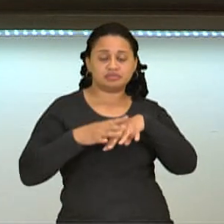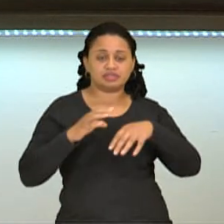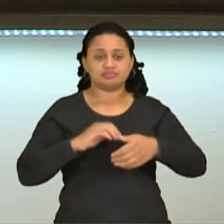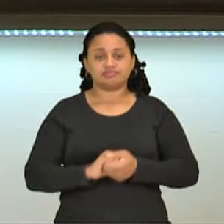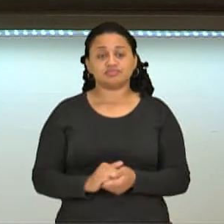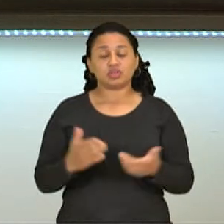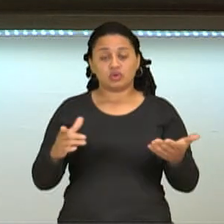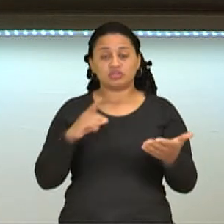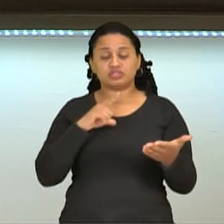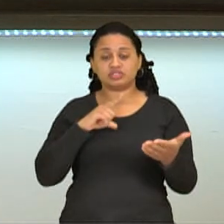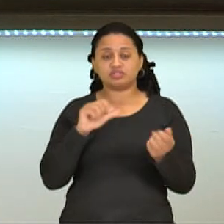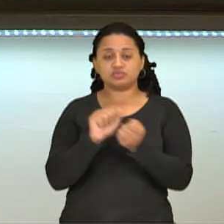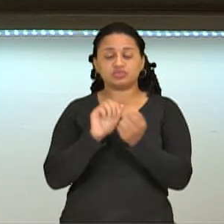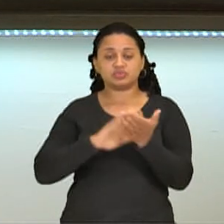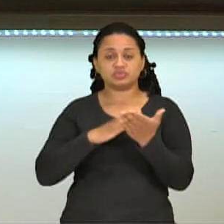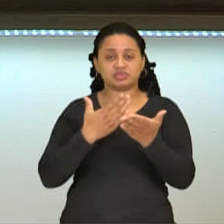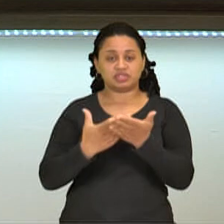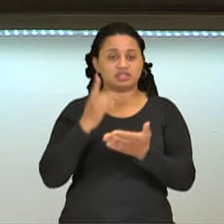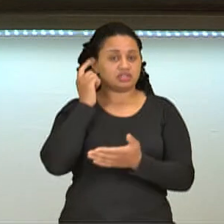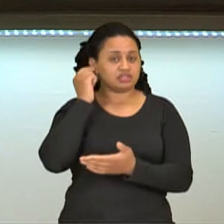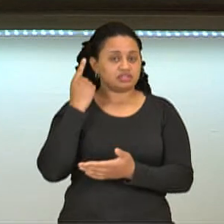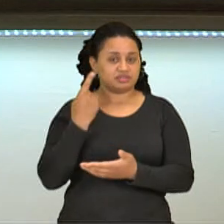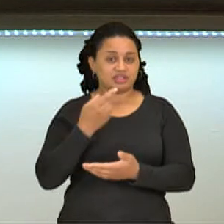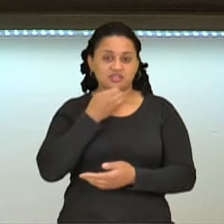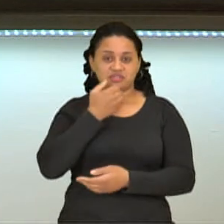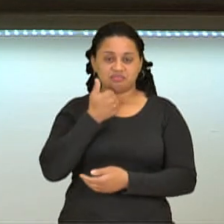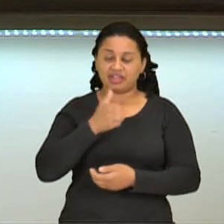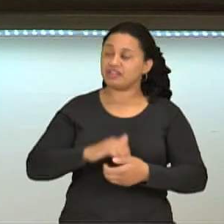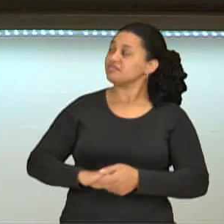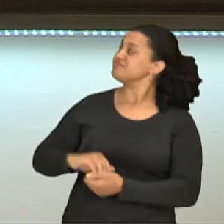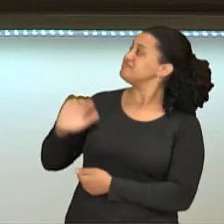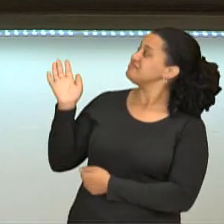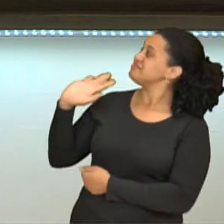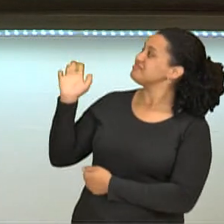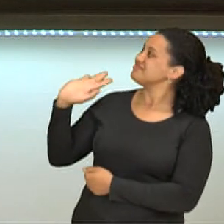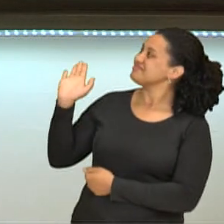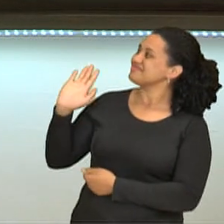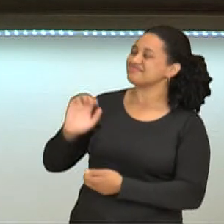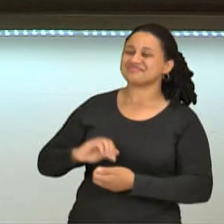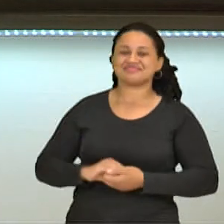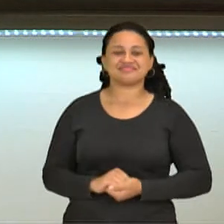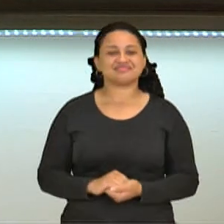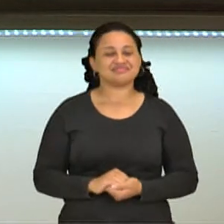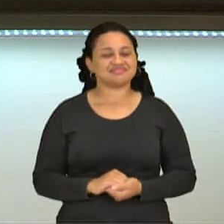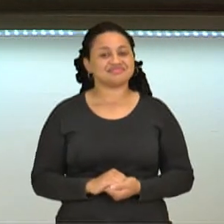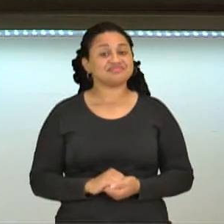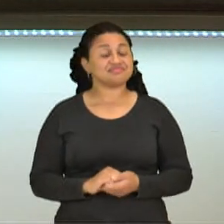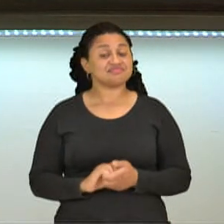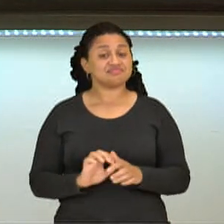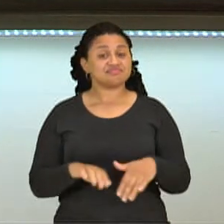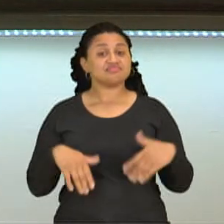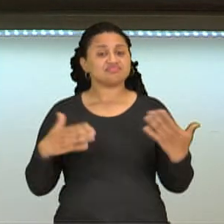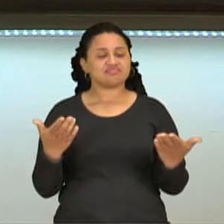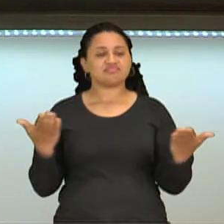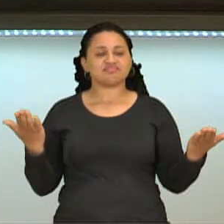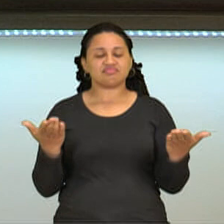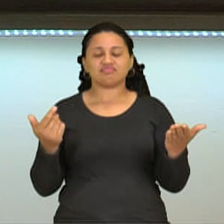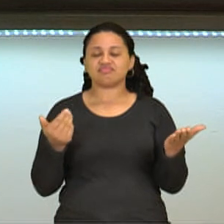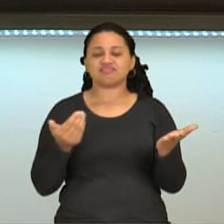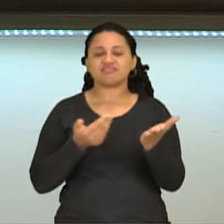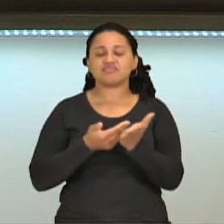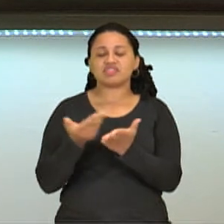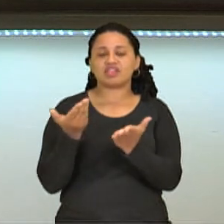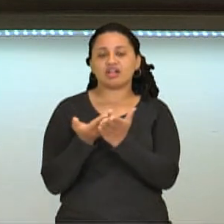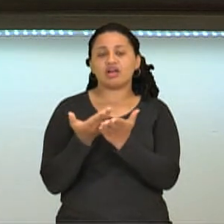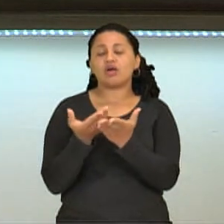E hoje nós temos aqui a intérprete Jéssica. Tudo bem, Jéssica? Tudo bem também. Então, na aula